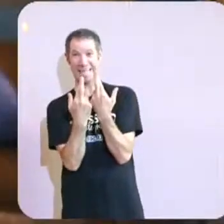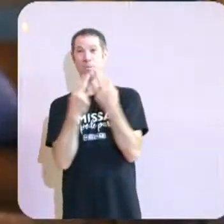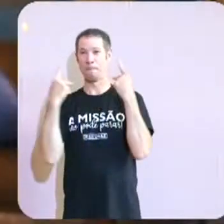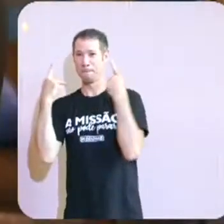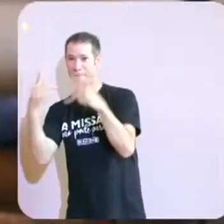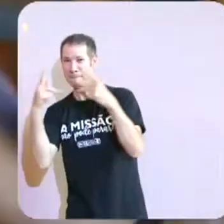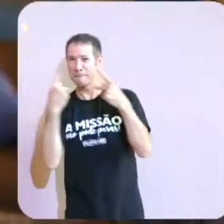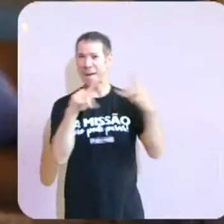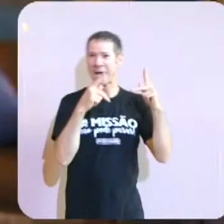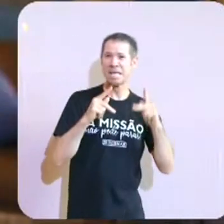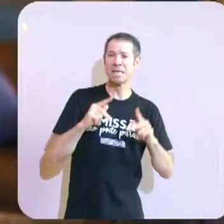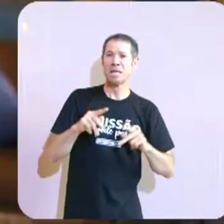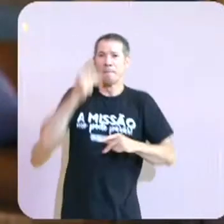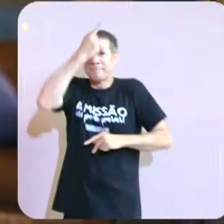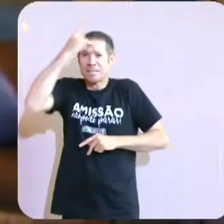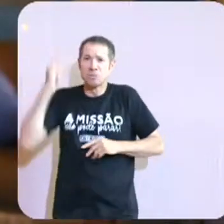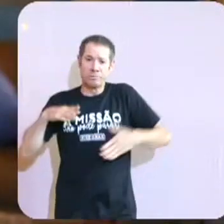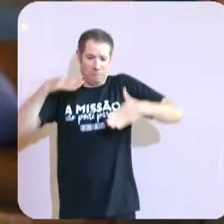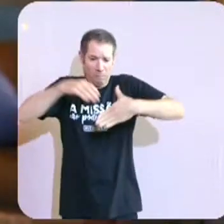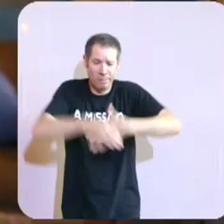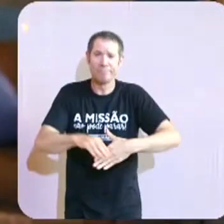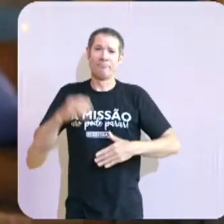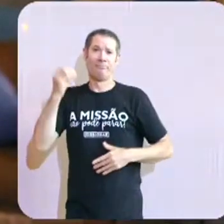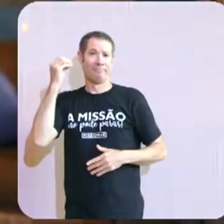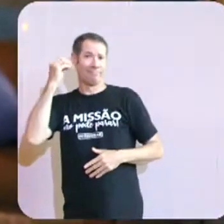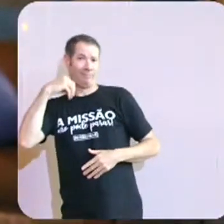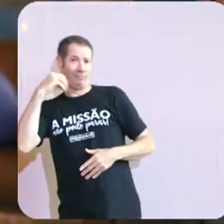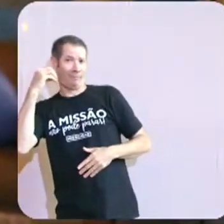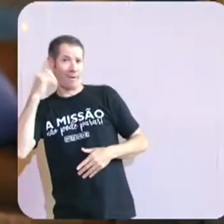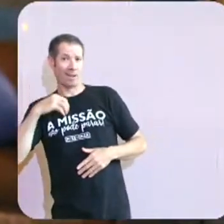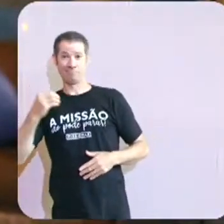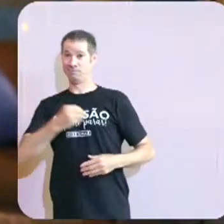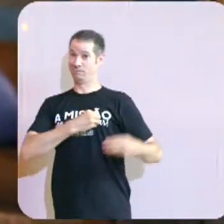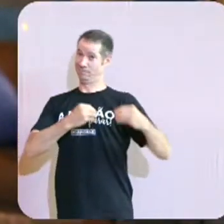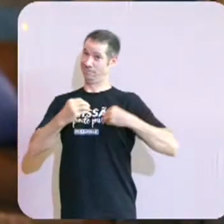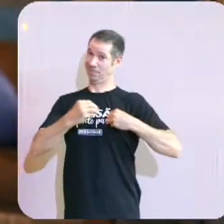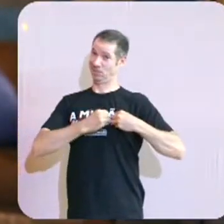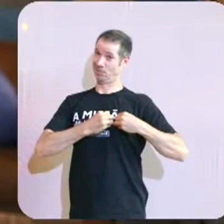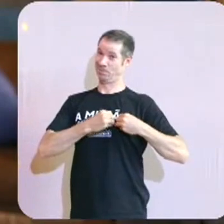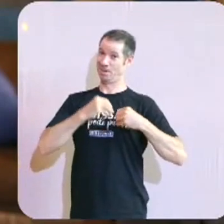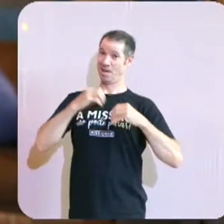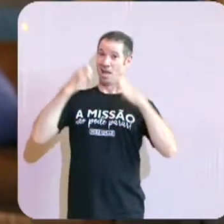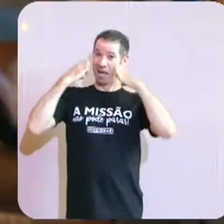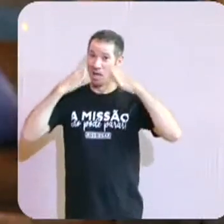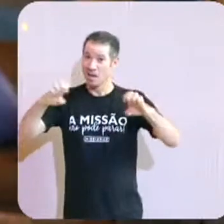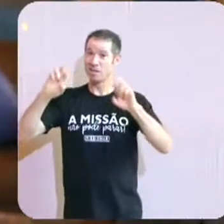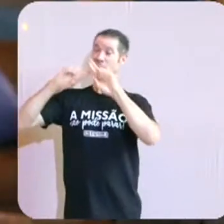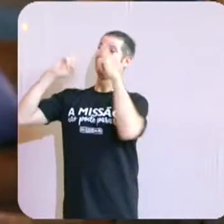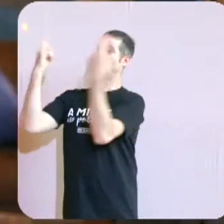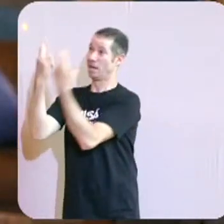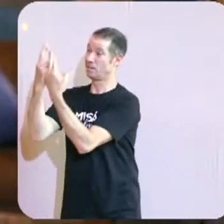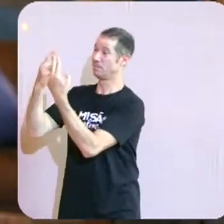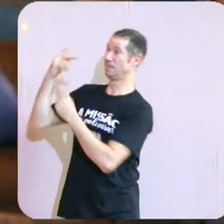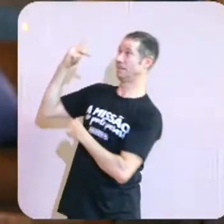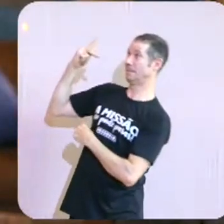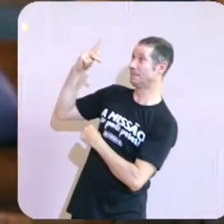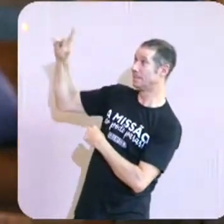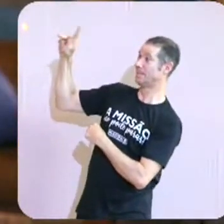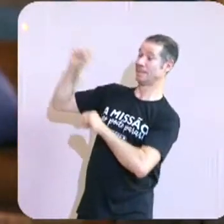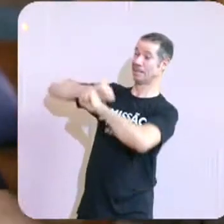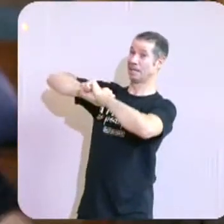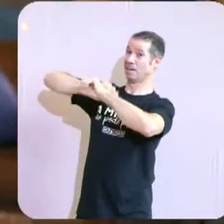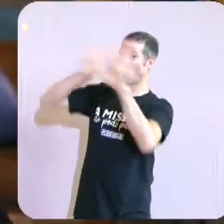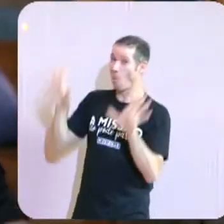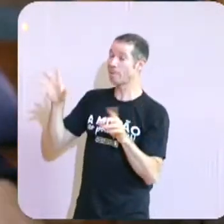ela composta de gente humilde, de fracos e de pecadores. O evangelho do reino é do reino e a